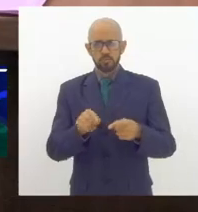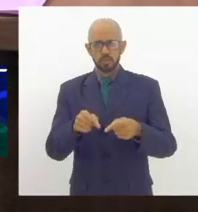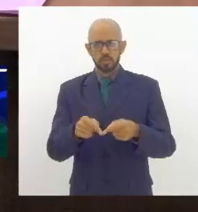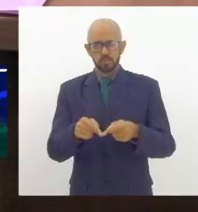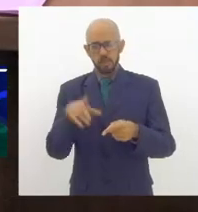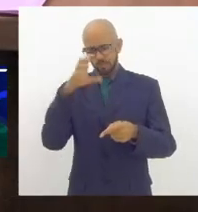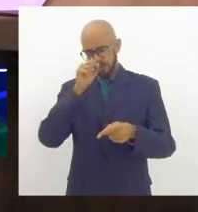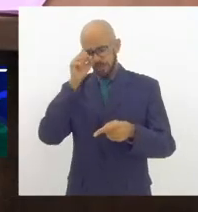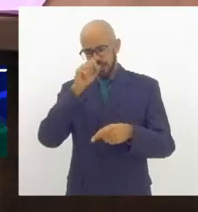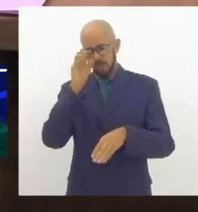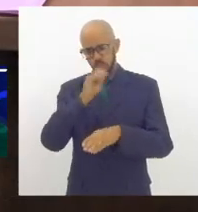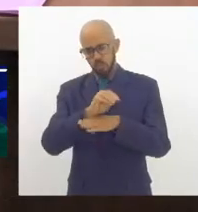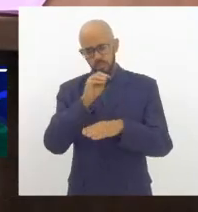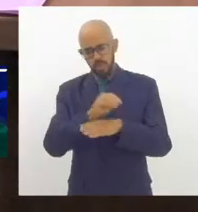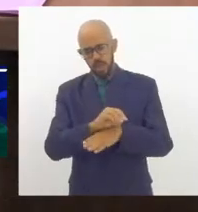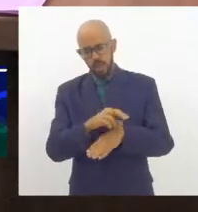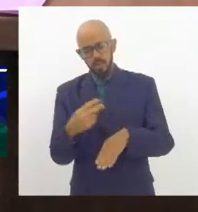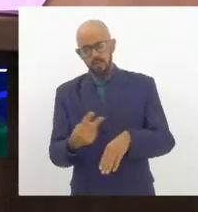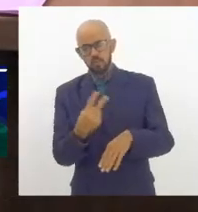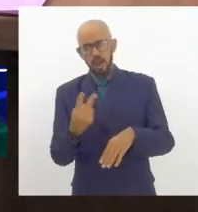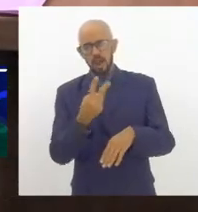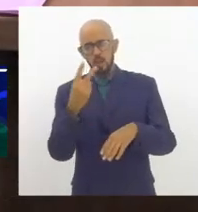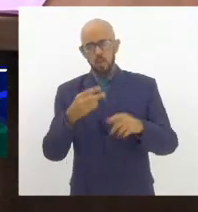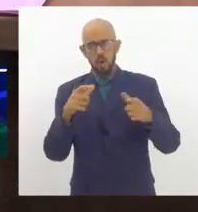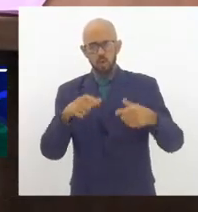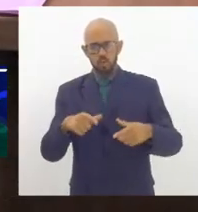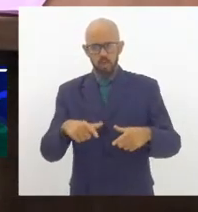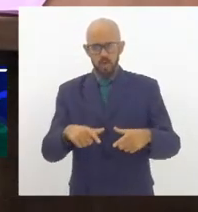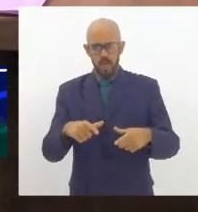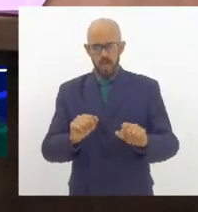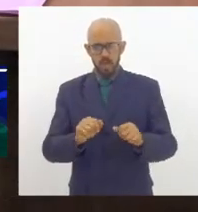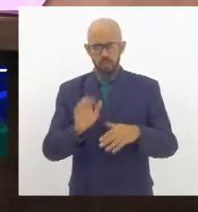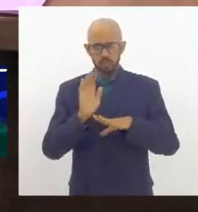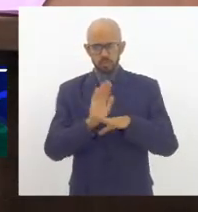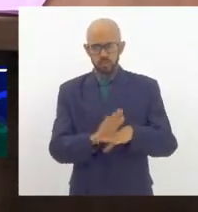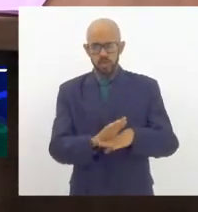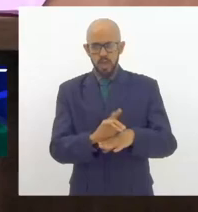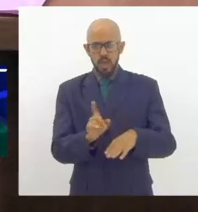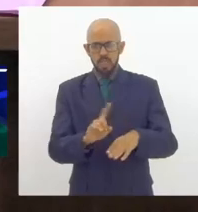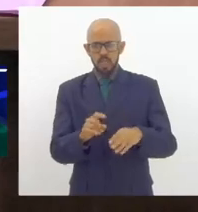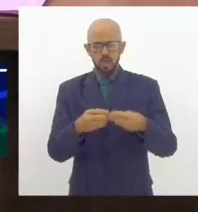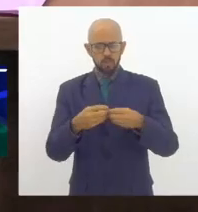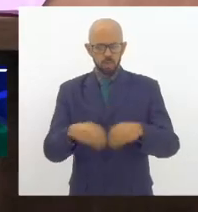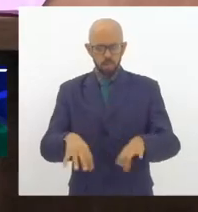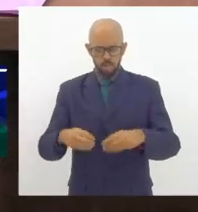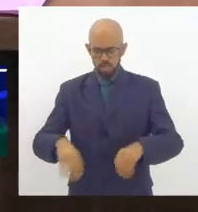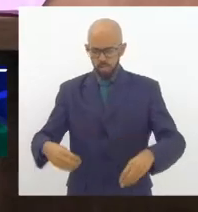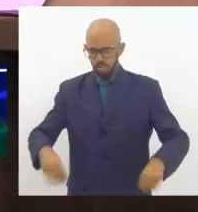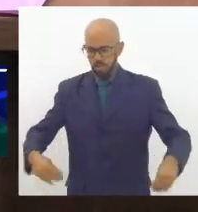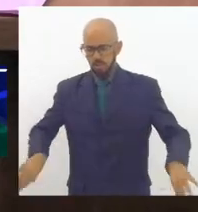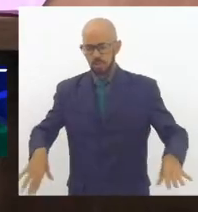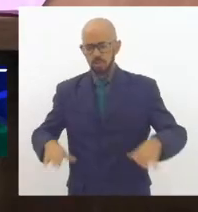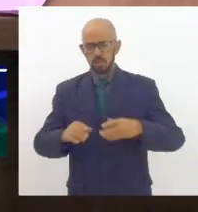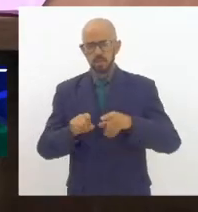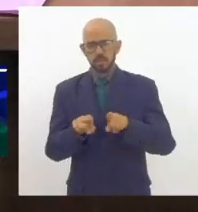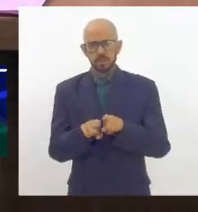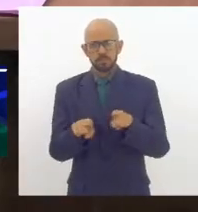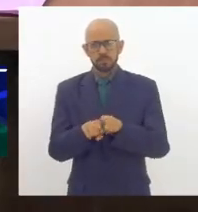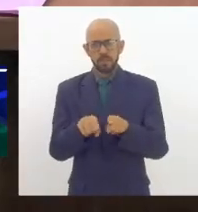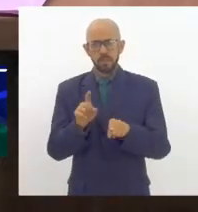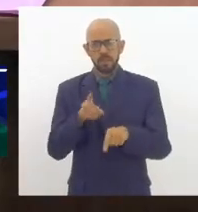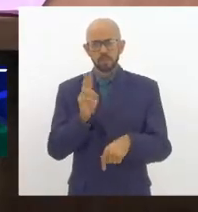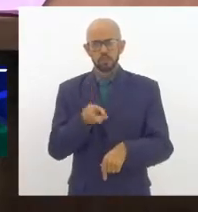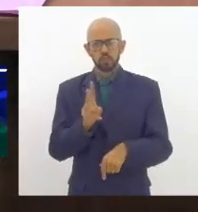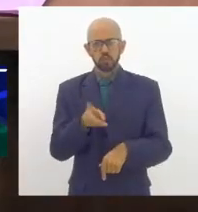Preservar é cuidar e valorizar o espaço ajudar a não degradação desse espaço para que essa